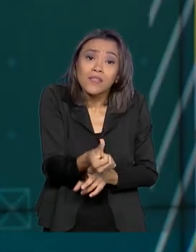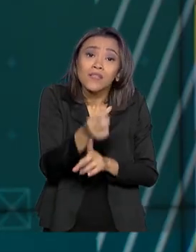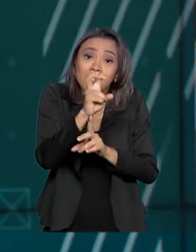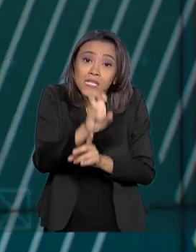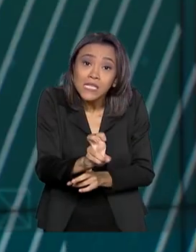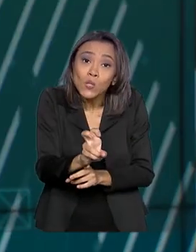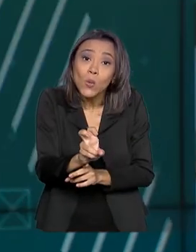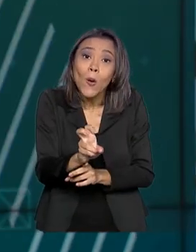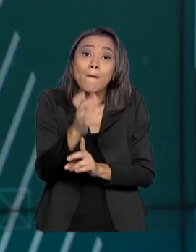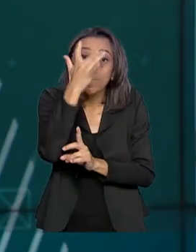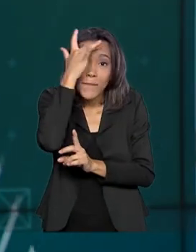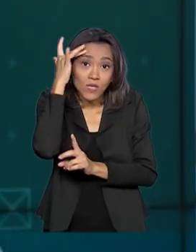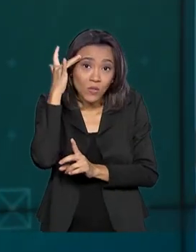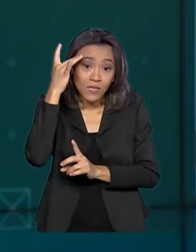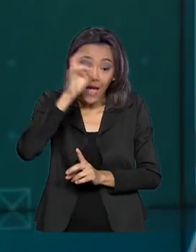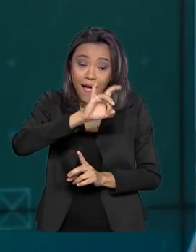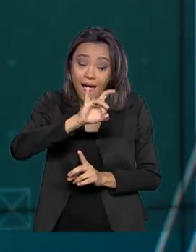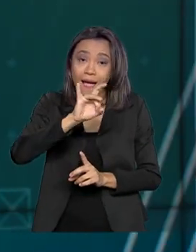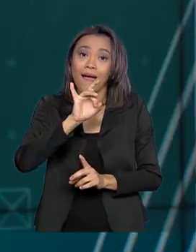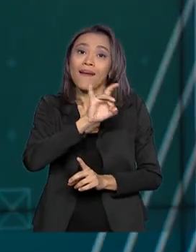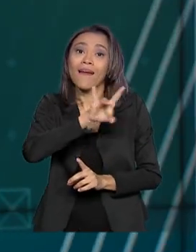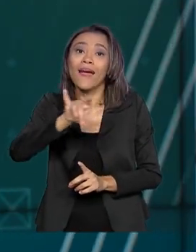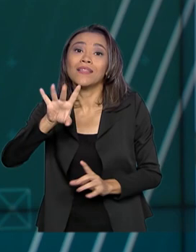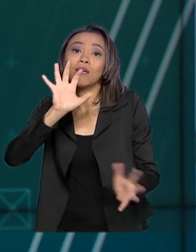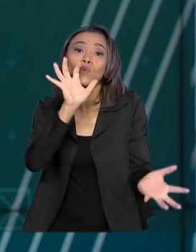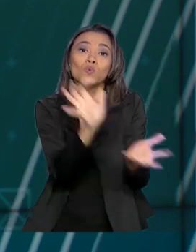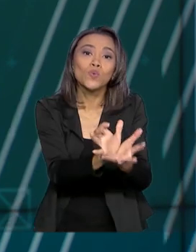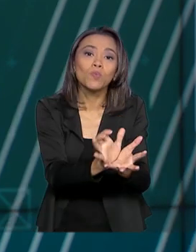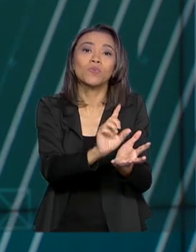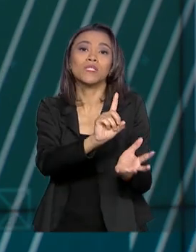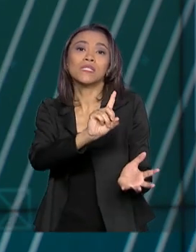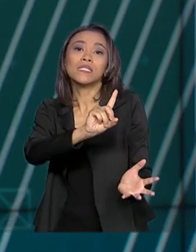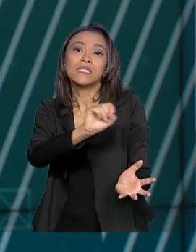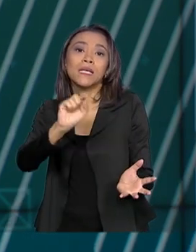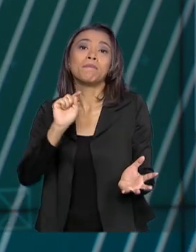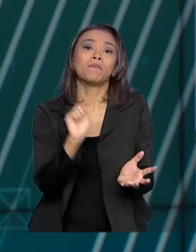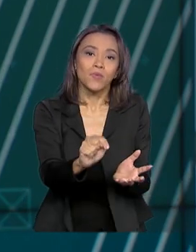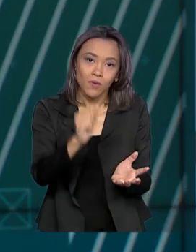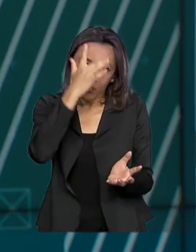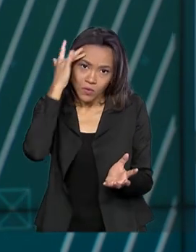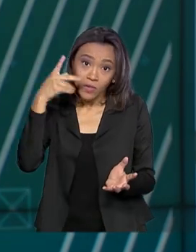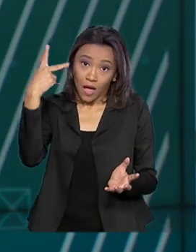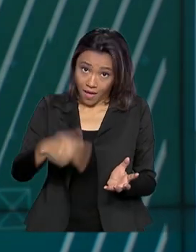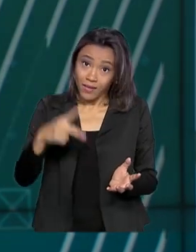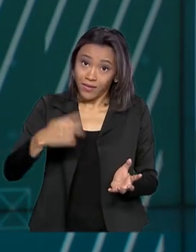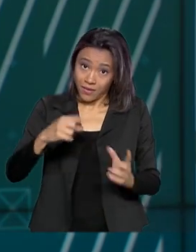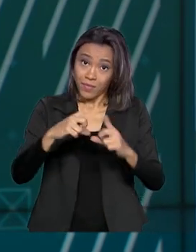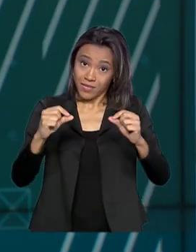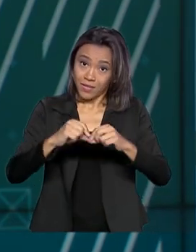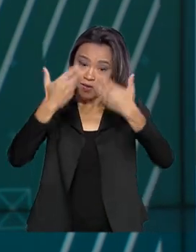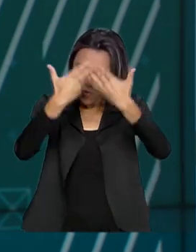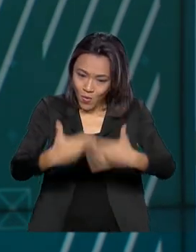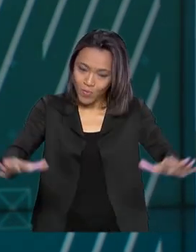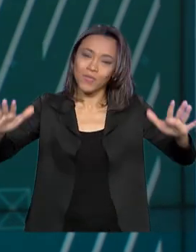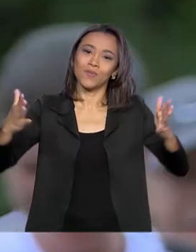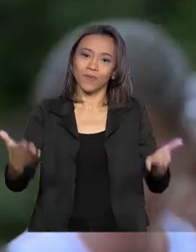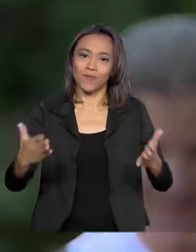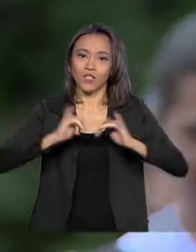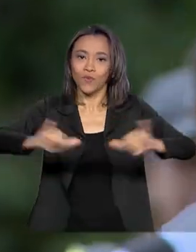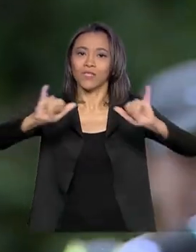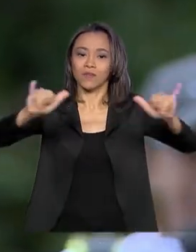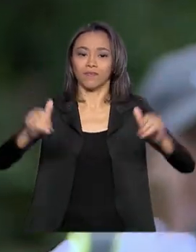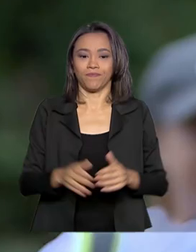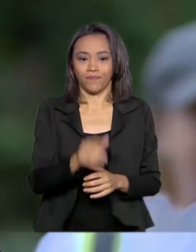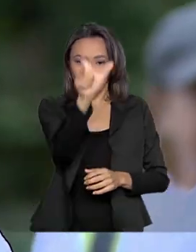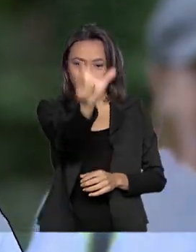pessoas a cada 100 mil habitantes. Uma caminhada no Parque da Cidade, em Brasília, deu início aos eventos. A